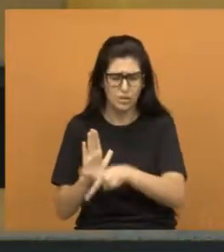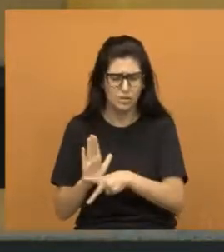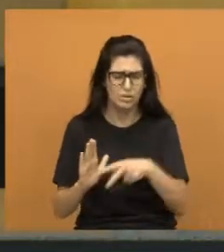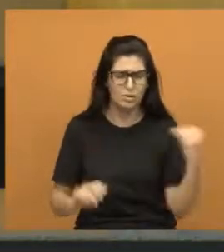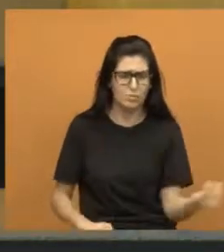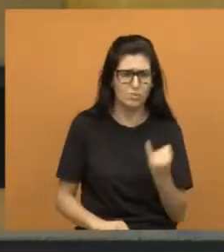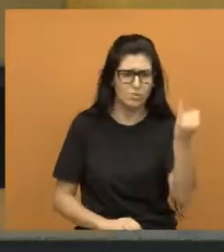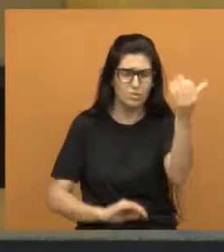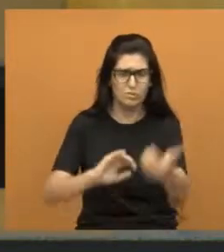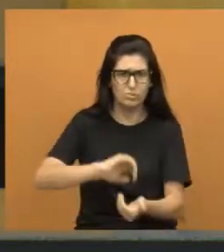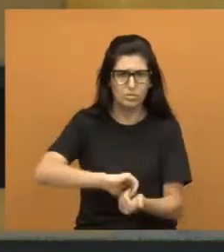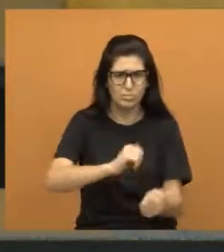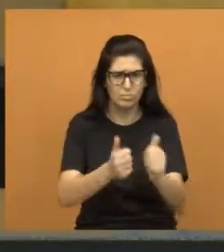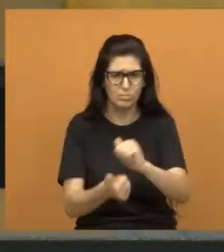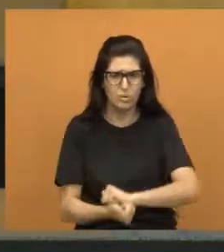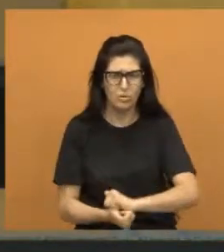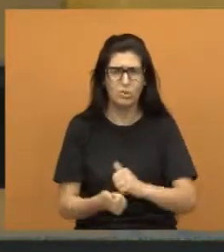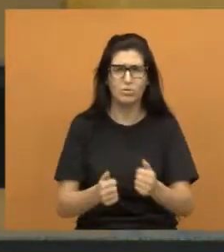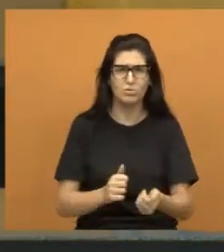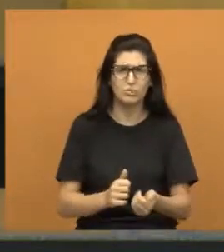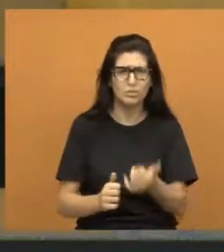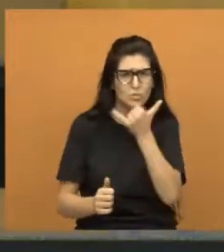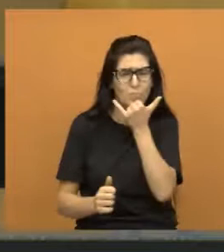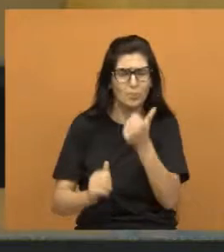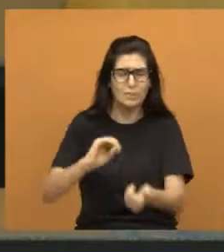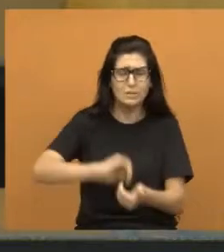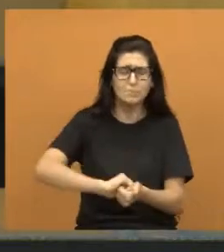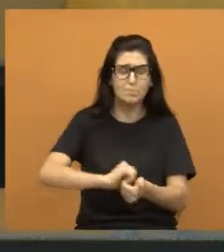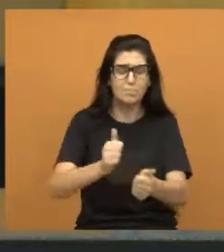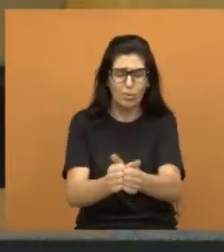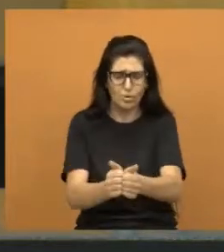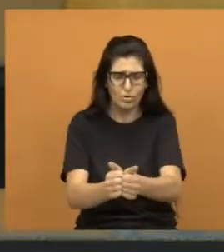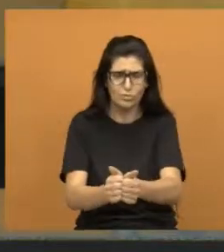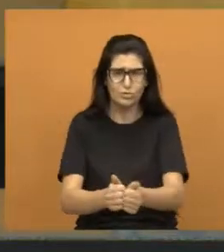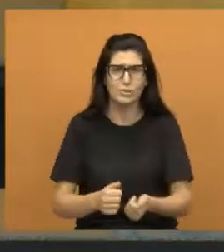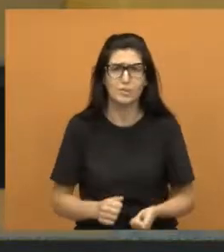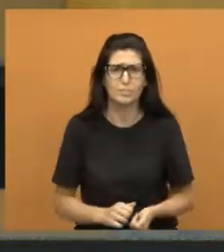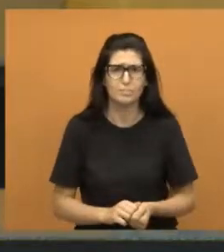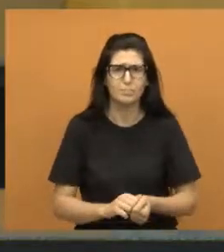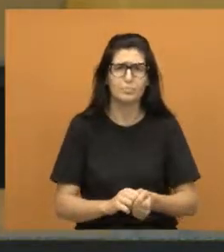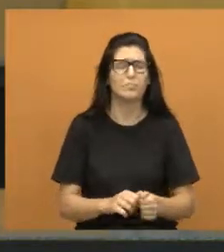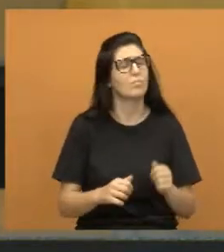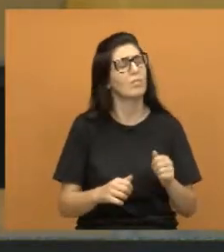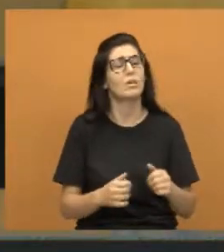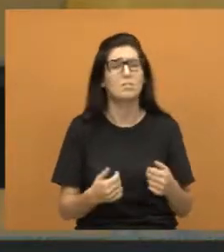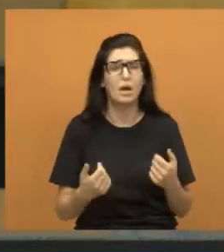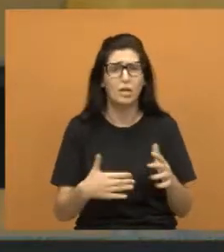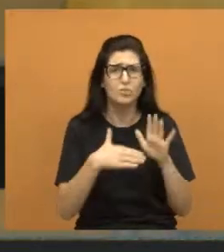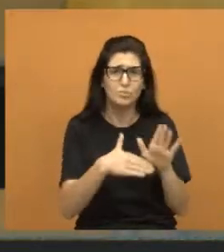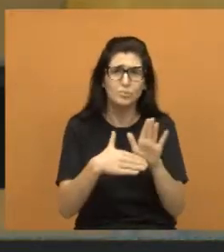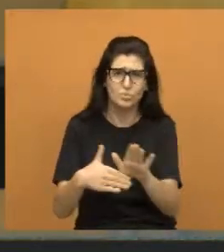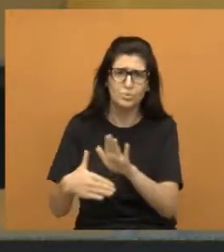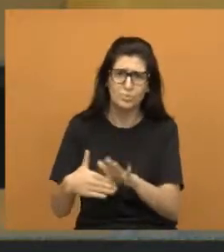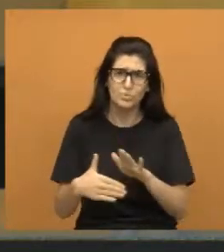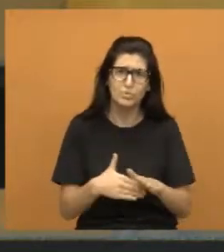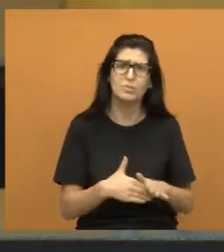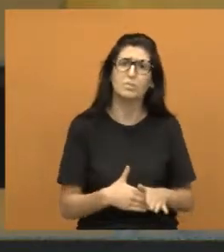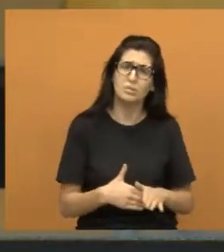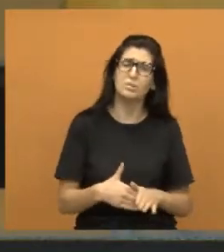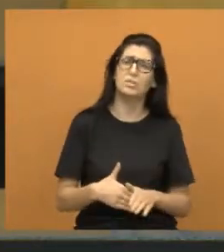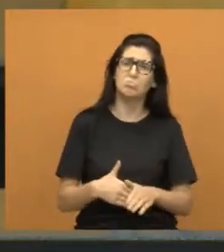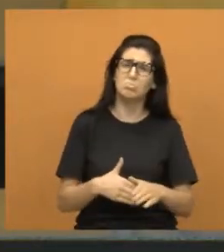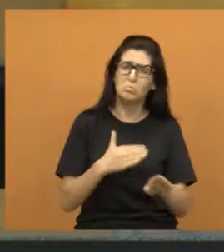o esporte vai atrair mais patrocinadores, mais cuidadores, porque o esporte atrai o